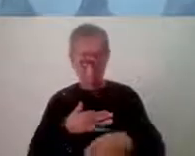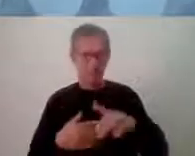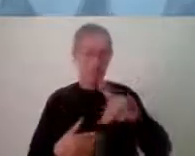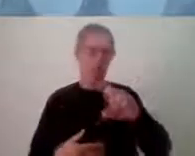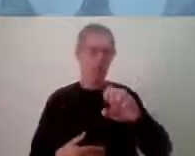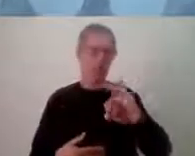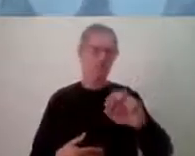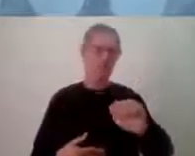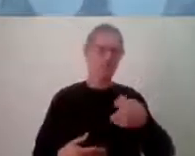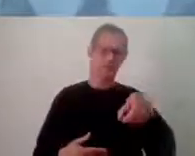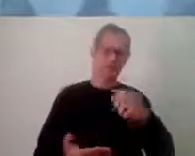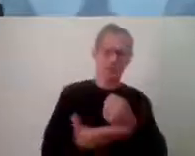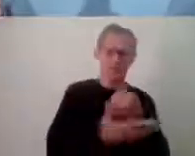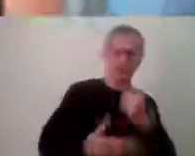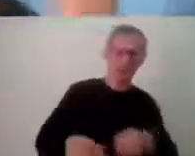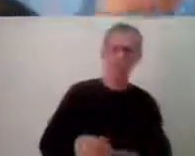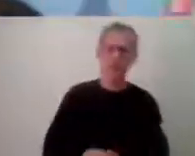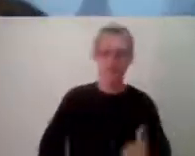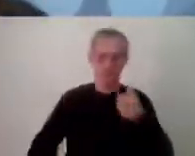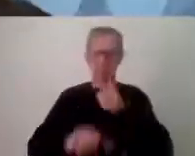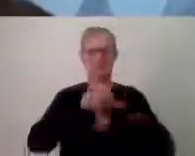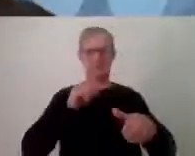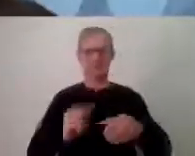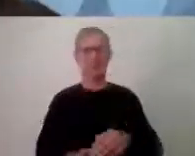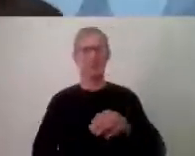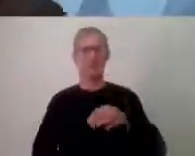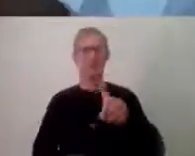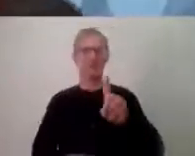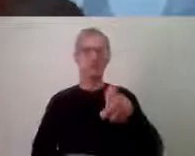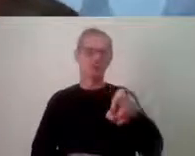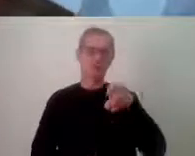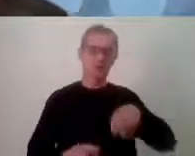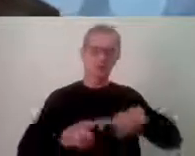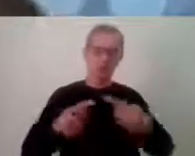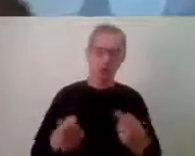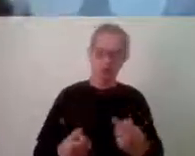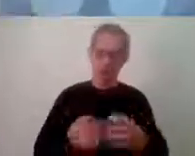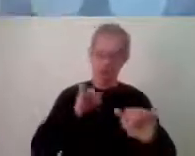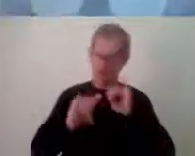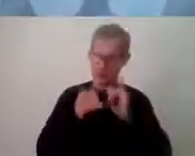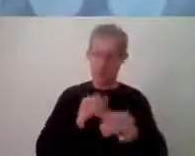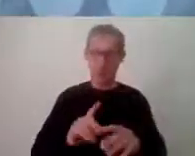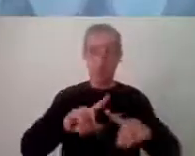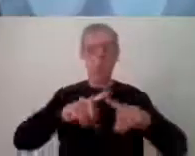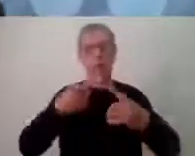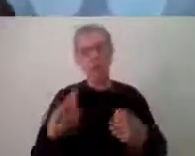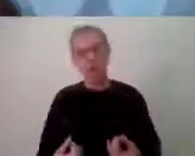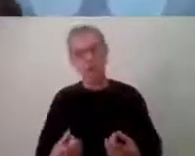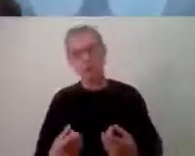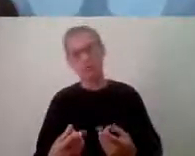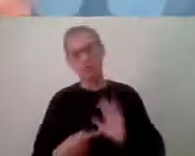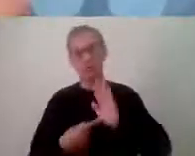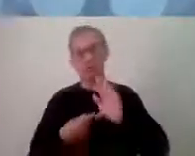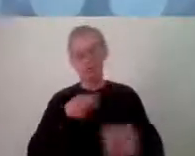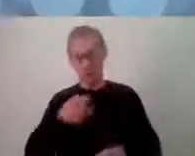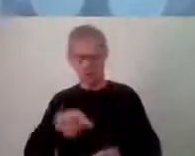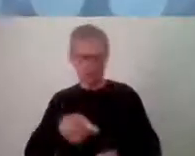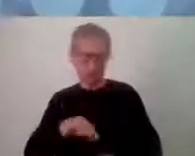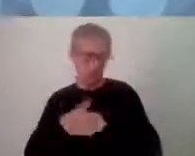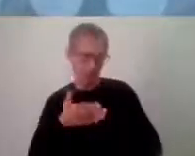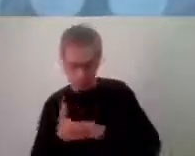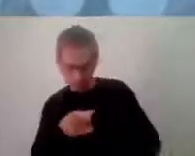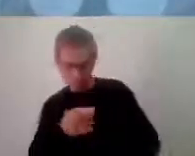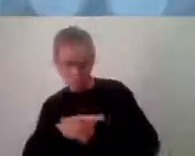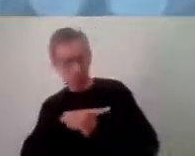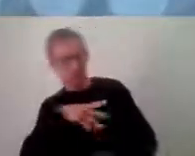que representa essa base, ele vai se transformar num DX. É um incremento, é um acréscimo. Ele vai indicar para você, olha,